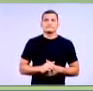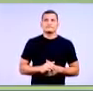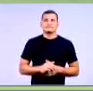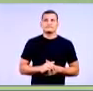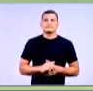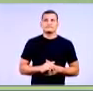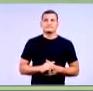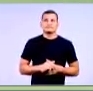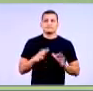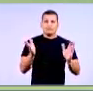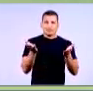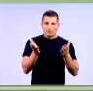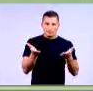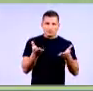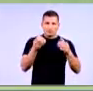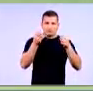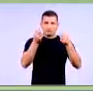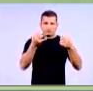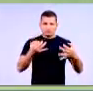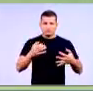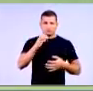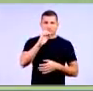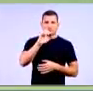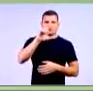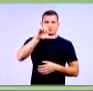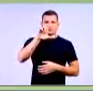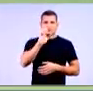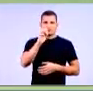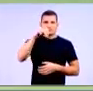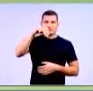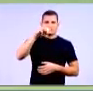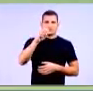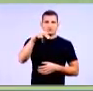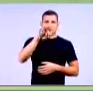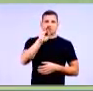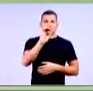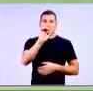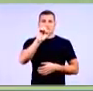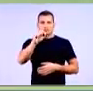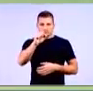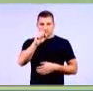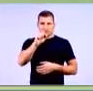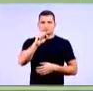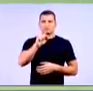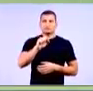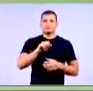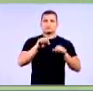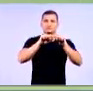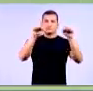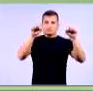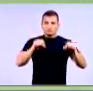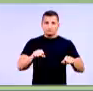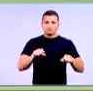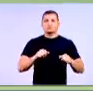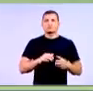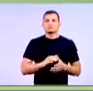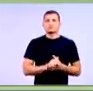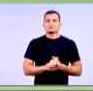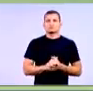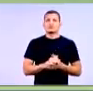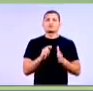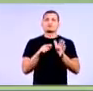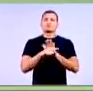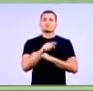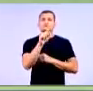Agora, falando dos elementos, são elementos e fases de um sistema. Tá? Então, quando perguntarem